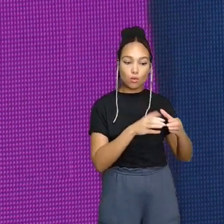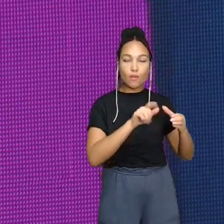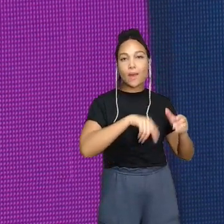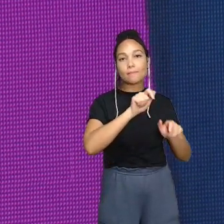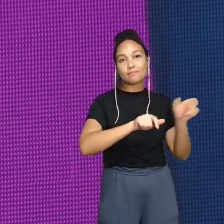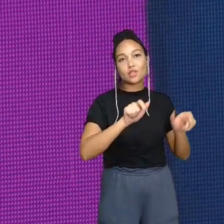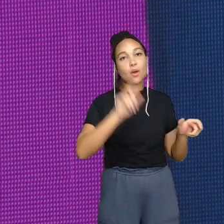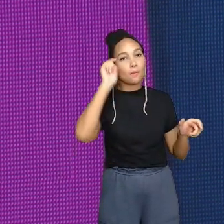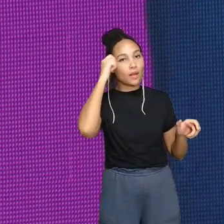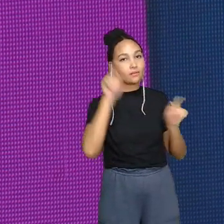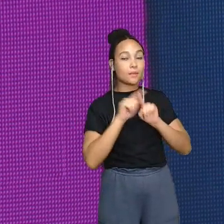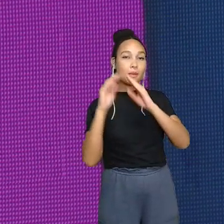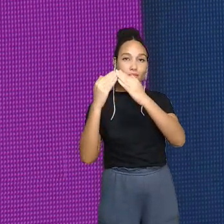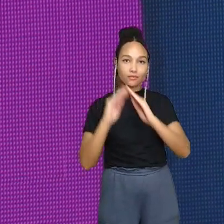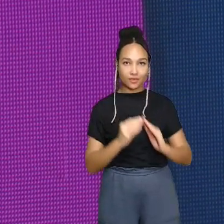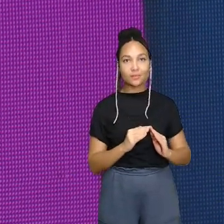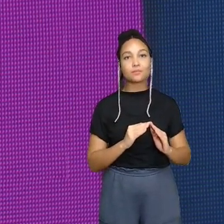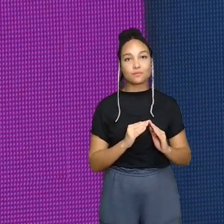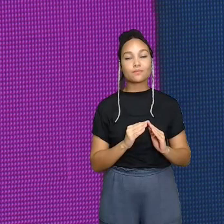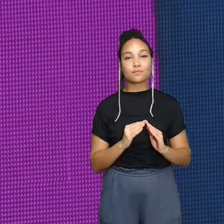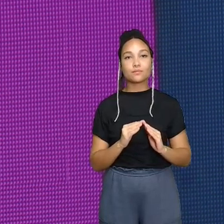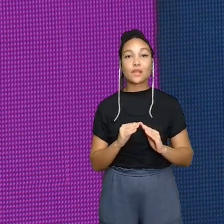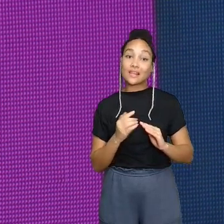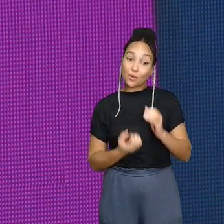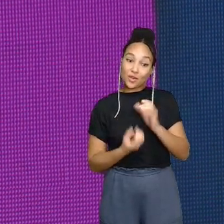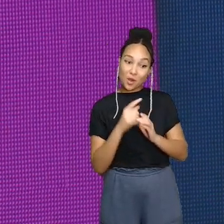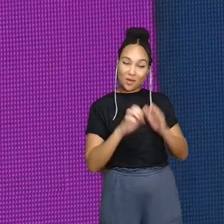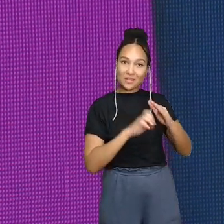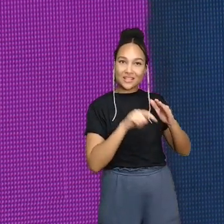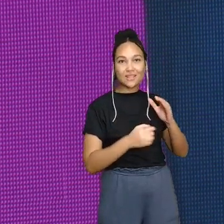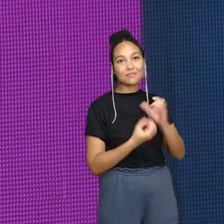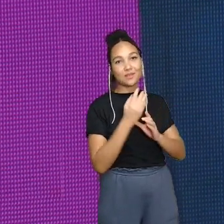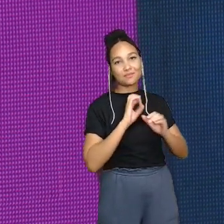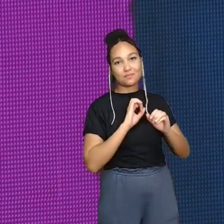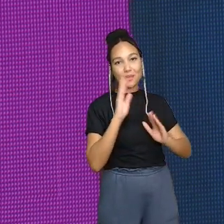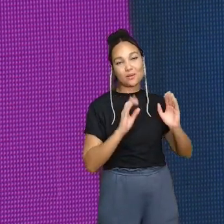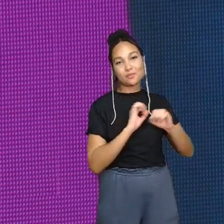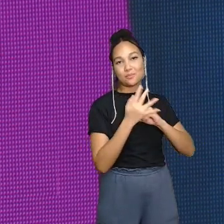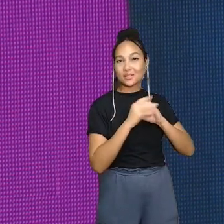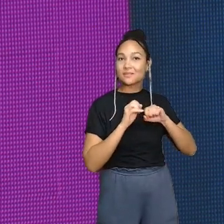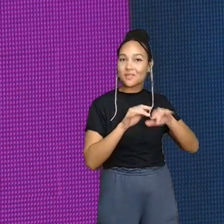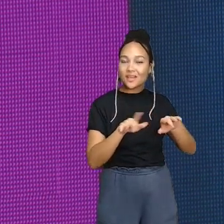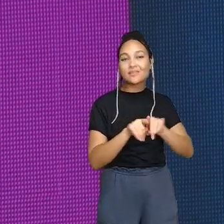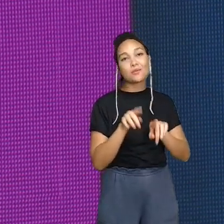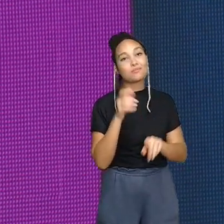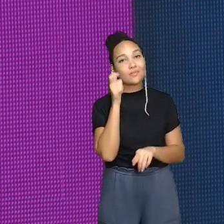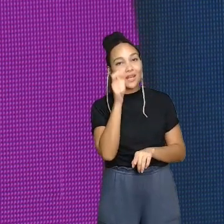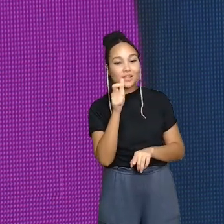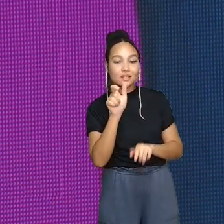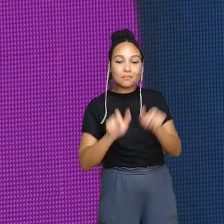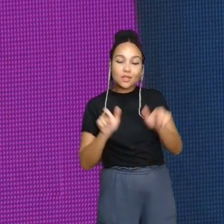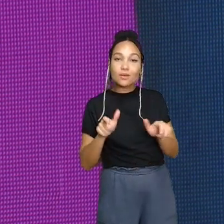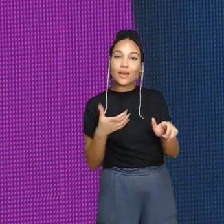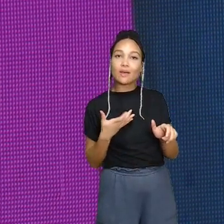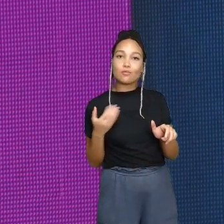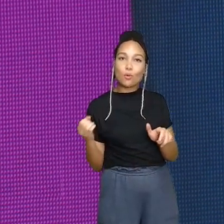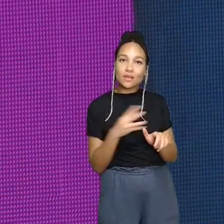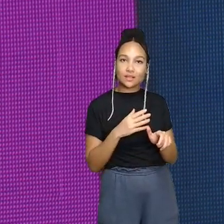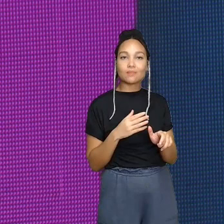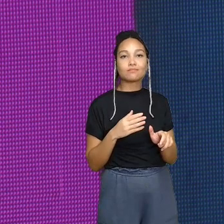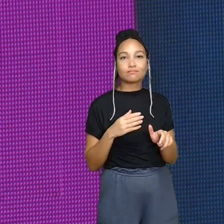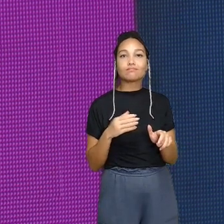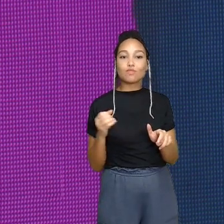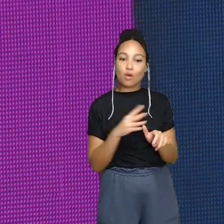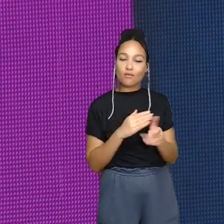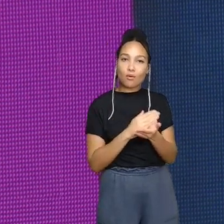trabalho nasceu durante a pandemia também, então tem uma empregabilidade interessante para pessoas que querem começar a carreira em tecnologia.